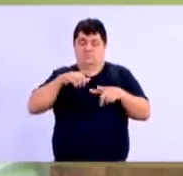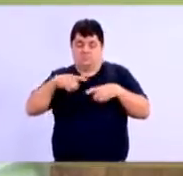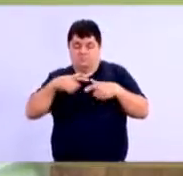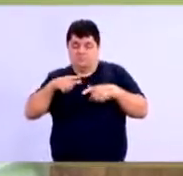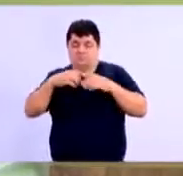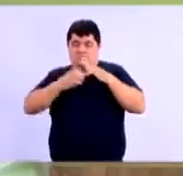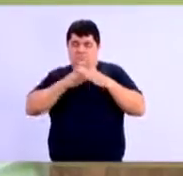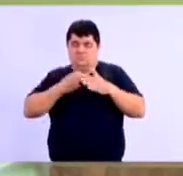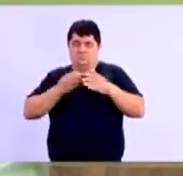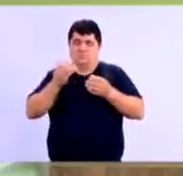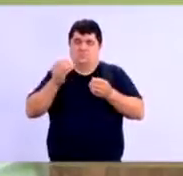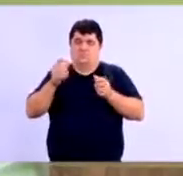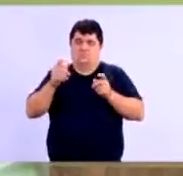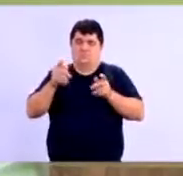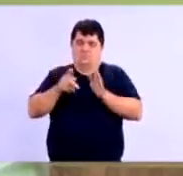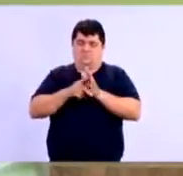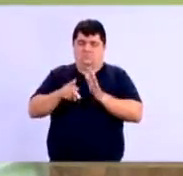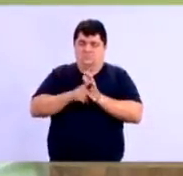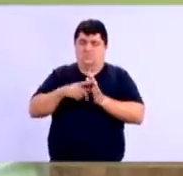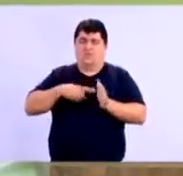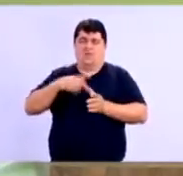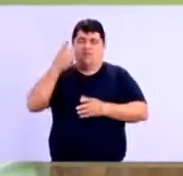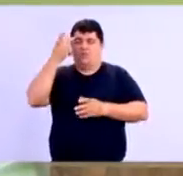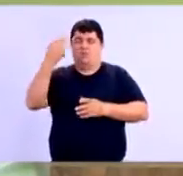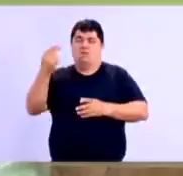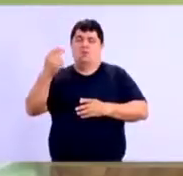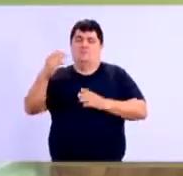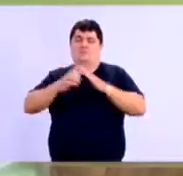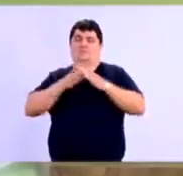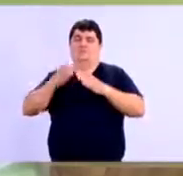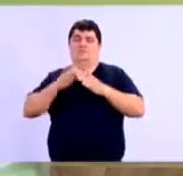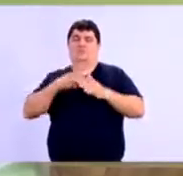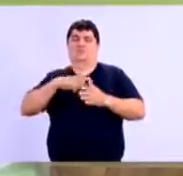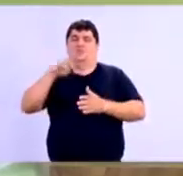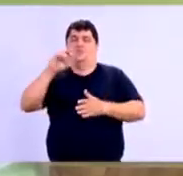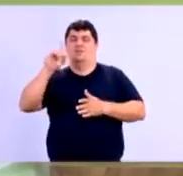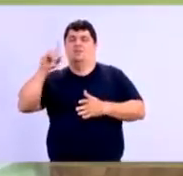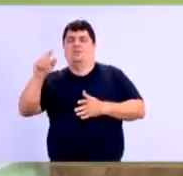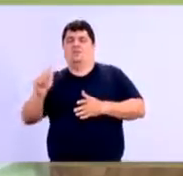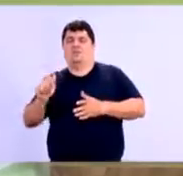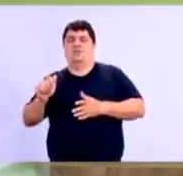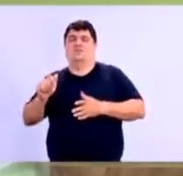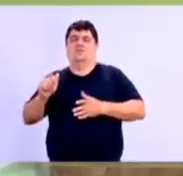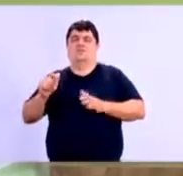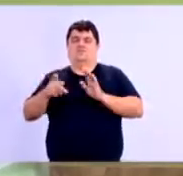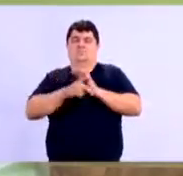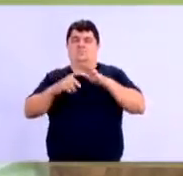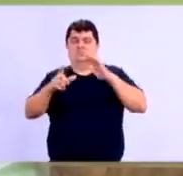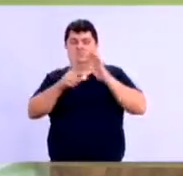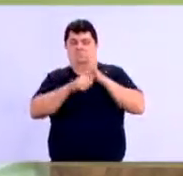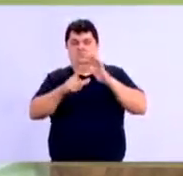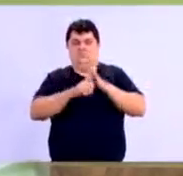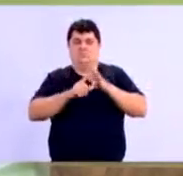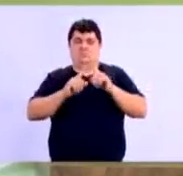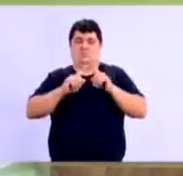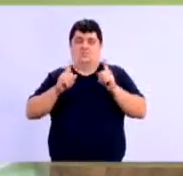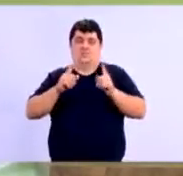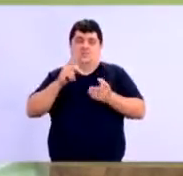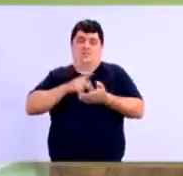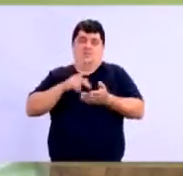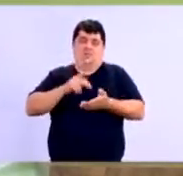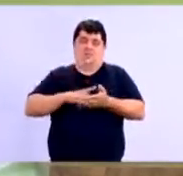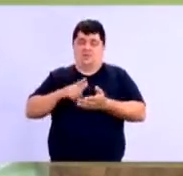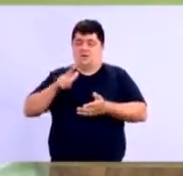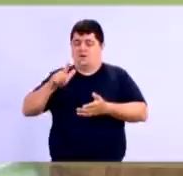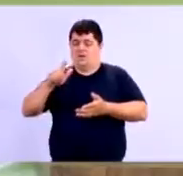que vocês atuam, que é muito comum os empresários falando sobre a rentabilidade do seu negócio. E aí, quando na verdade eles estão se referindo